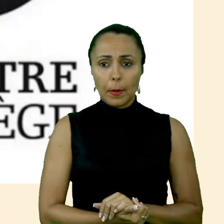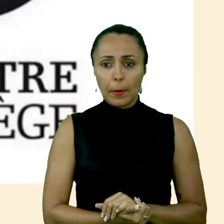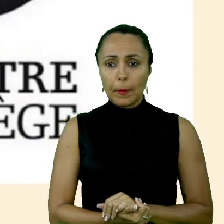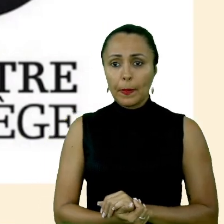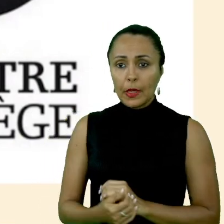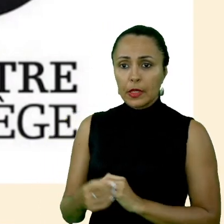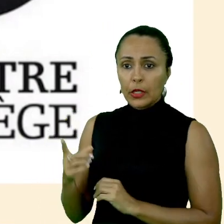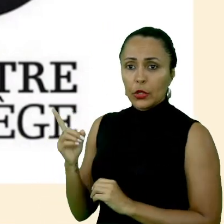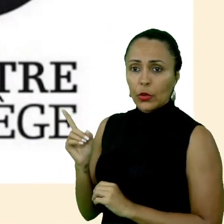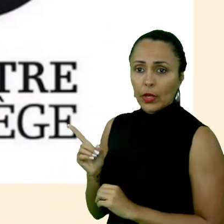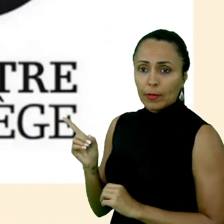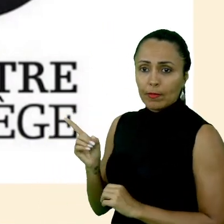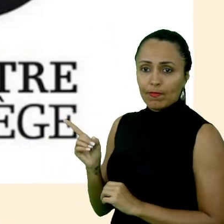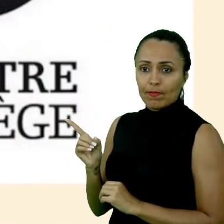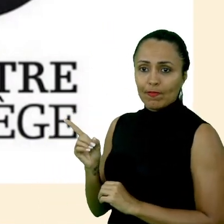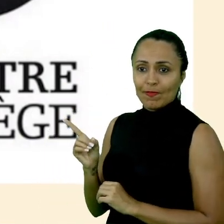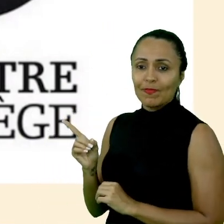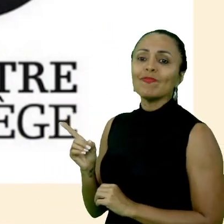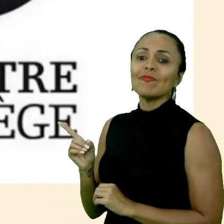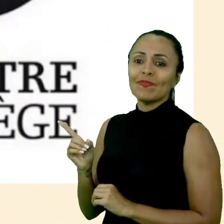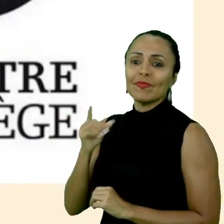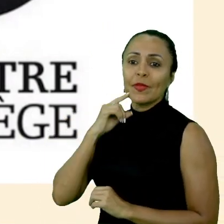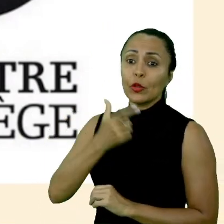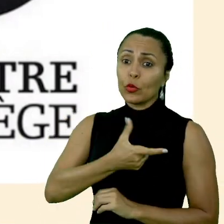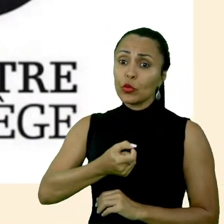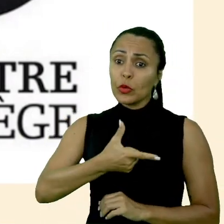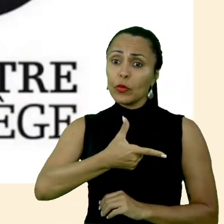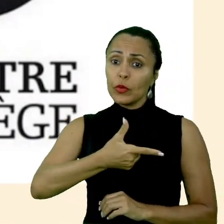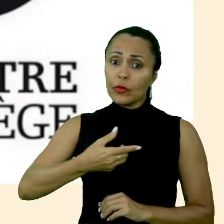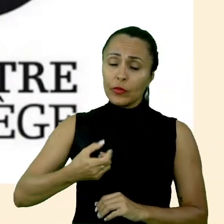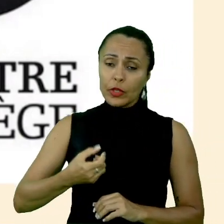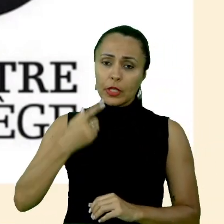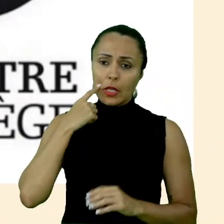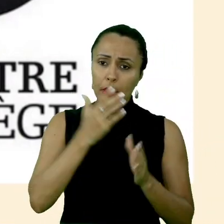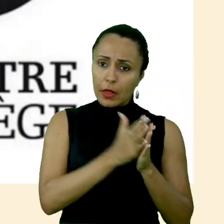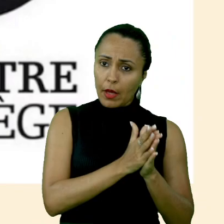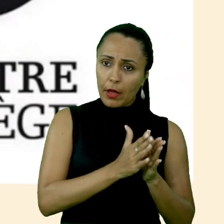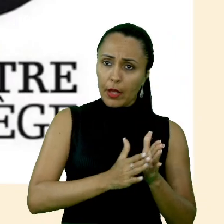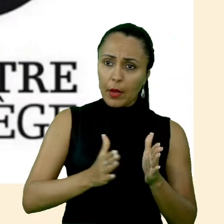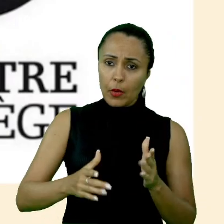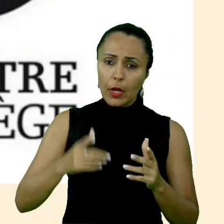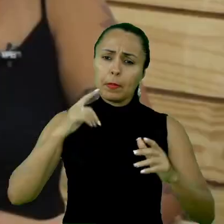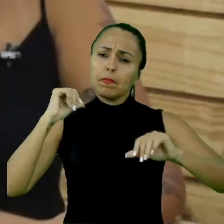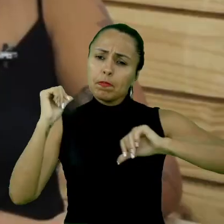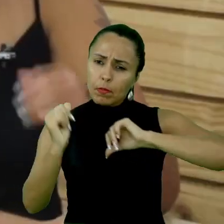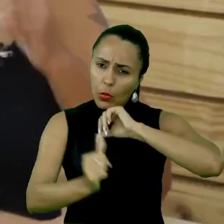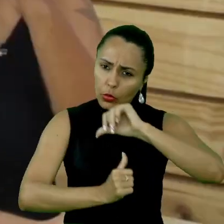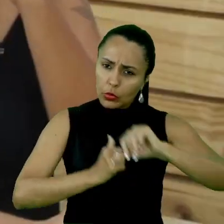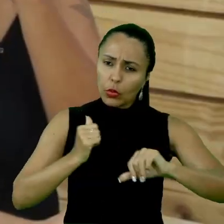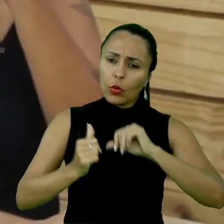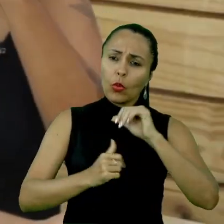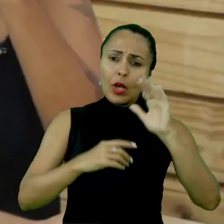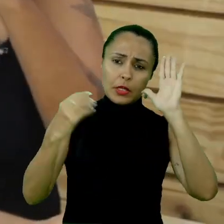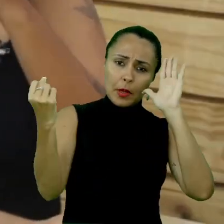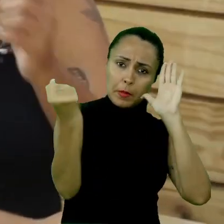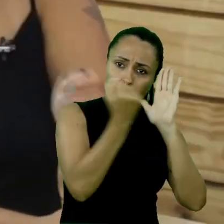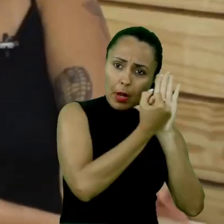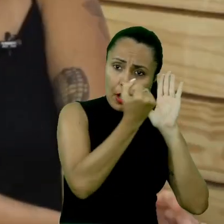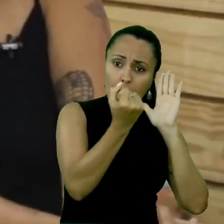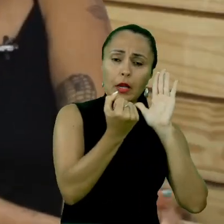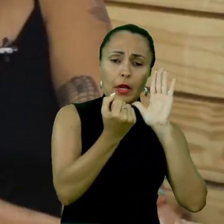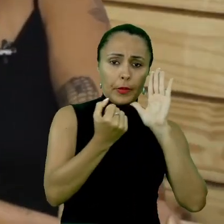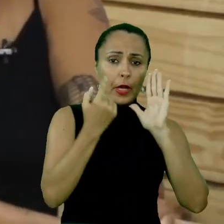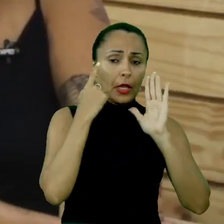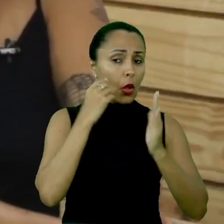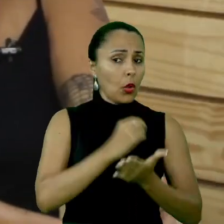2020, onde o Comitê Olímpico, na época, teve que mudar essa logo, não foi essa oficial,